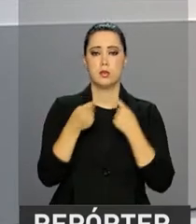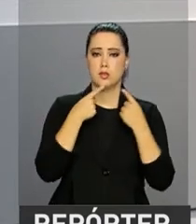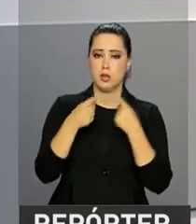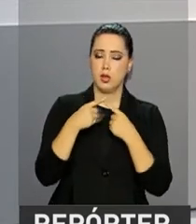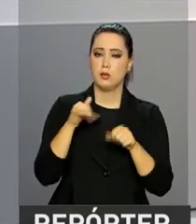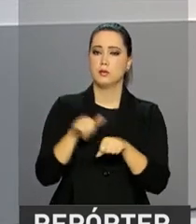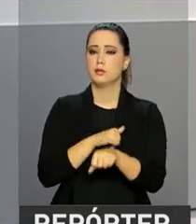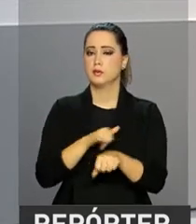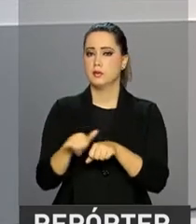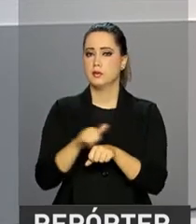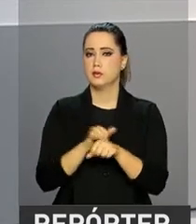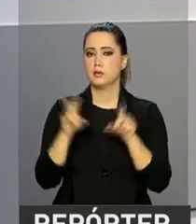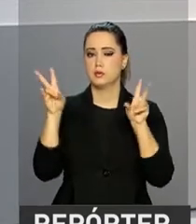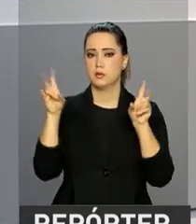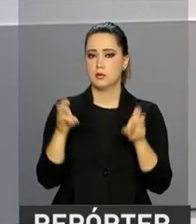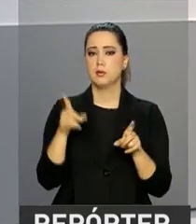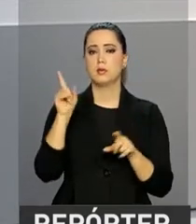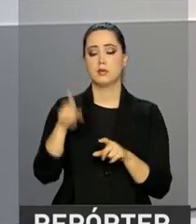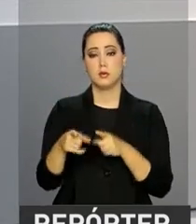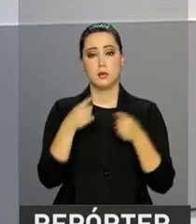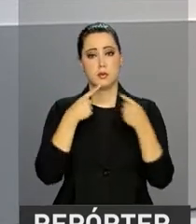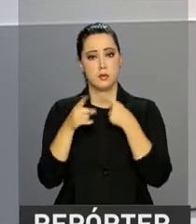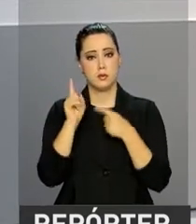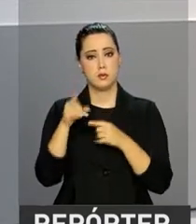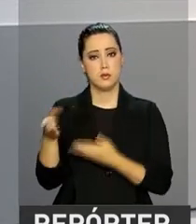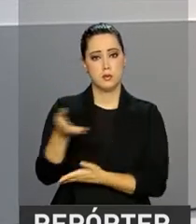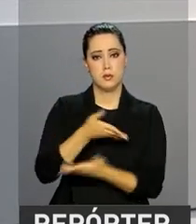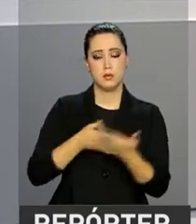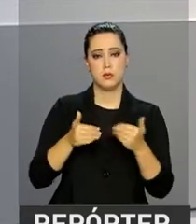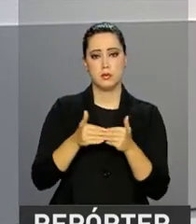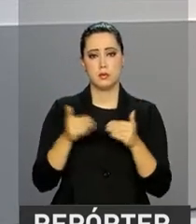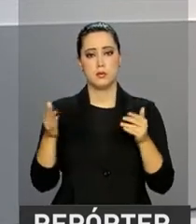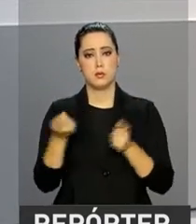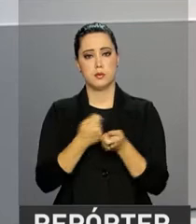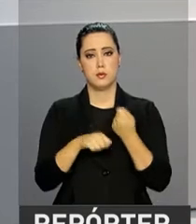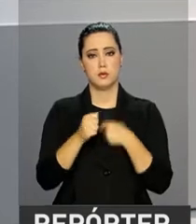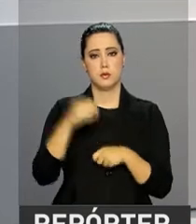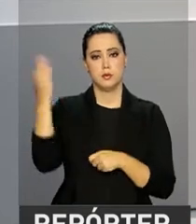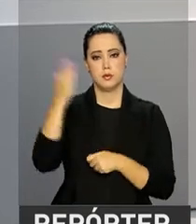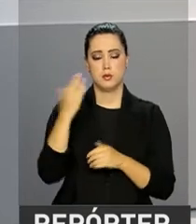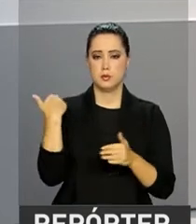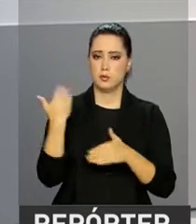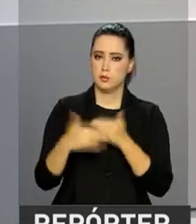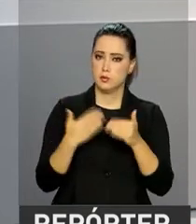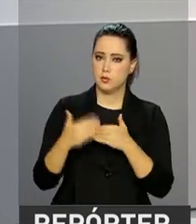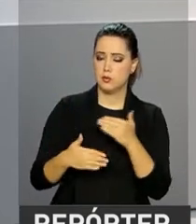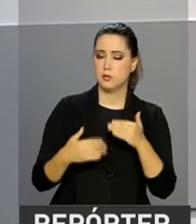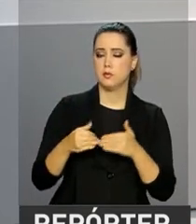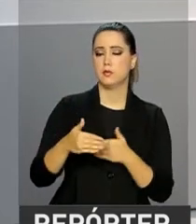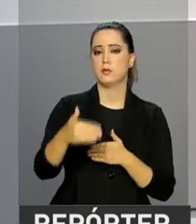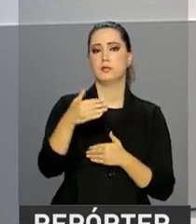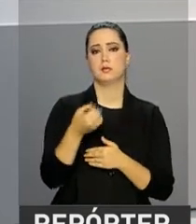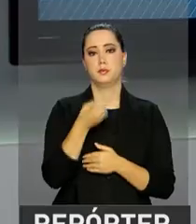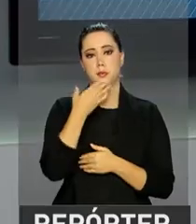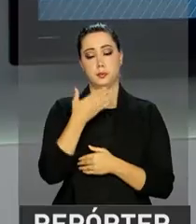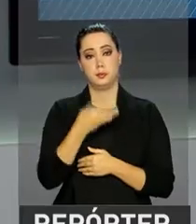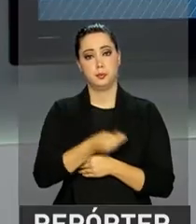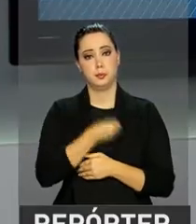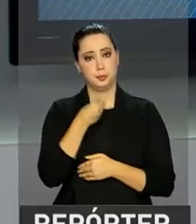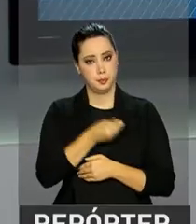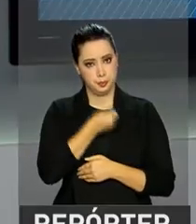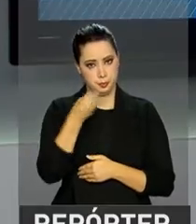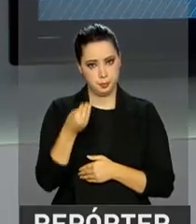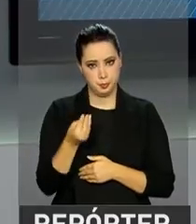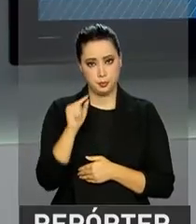estratégicos o tema dos debates é a relação entre a abertura econômica do brasil desenvolvimento e bem estar no encontro